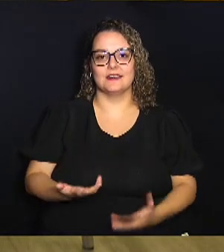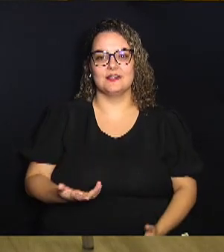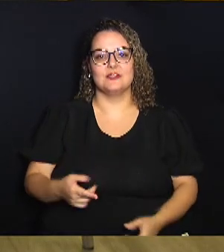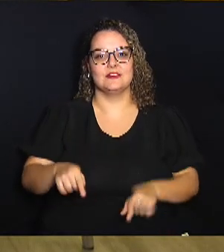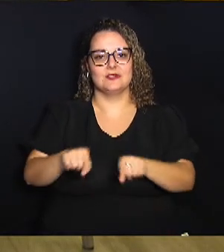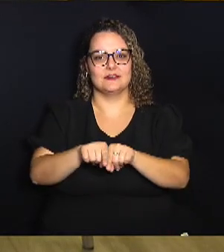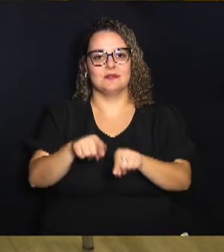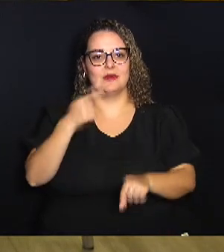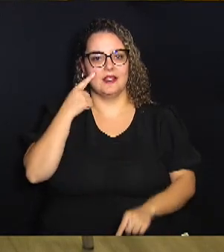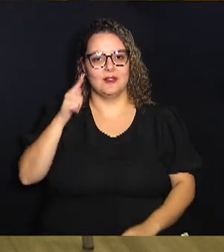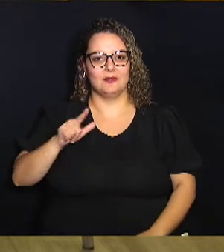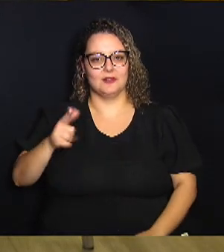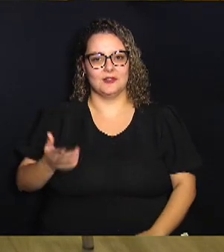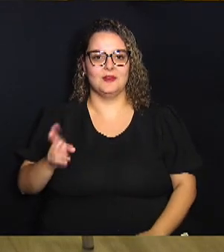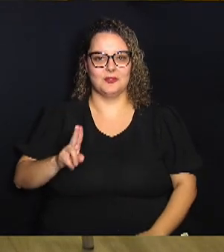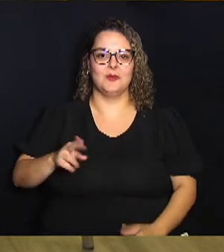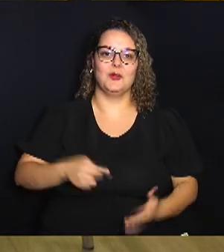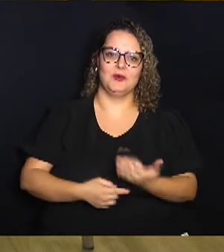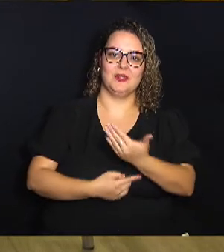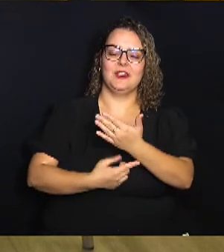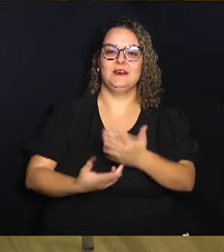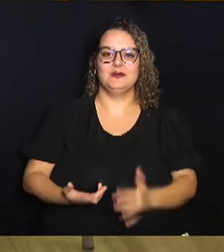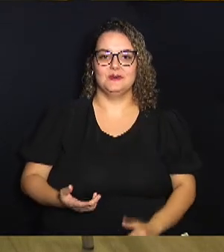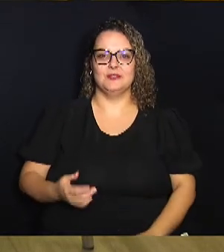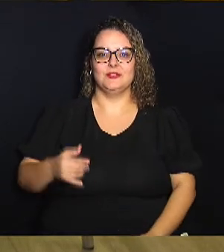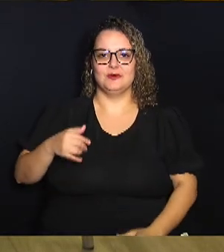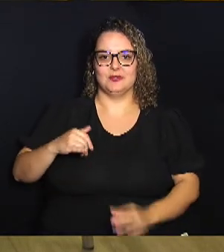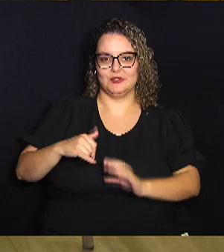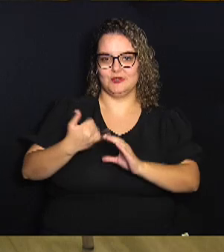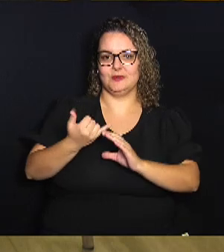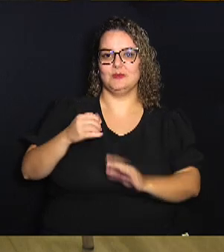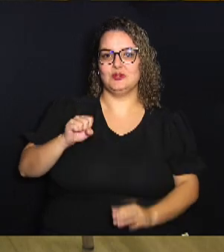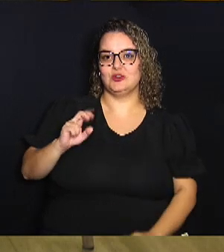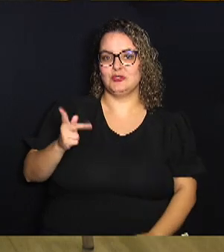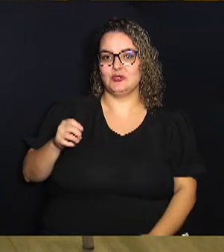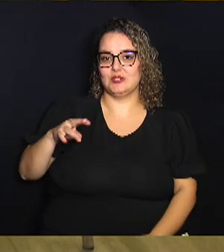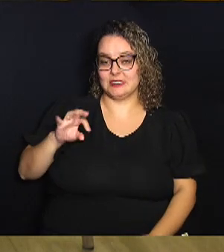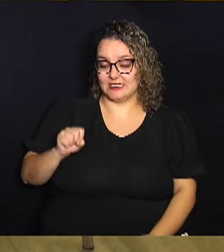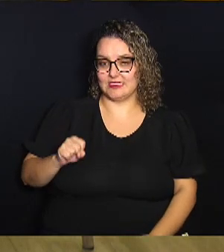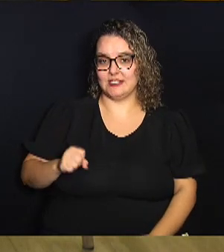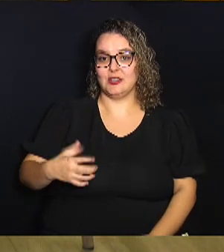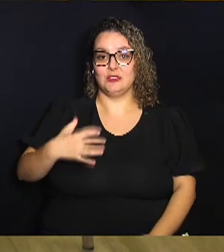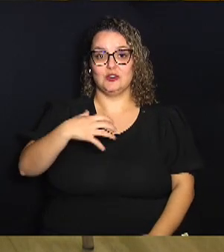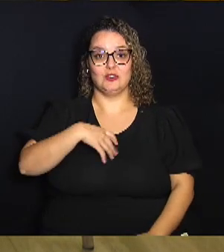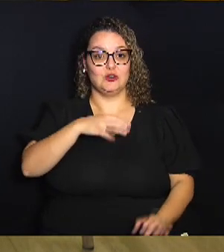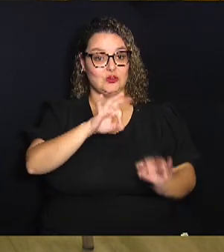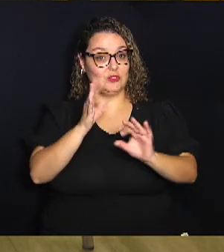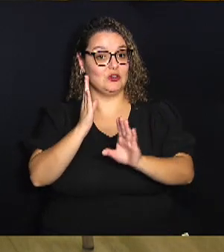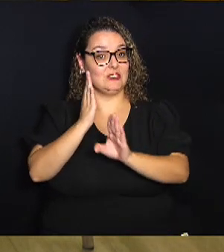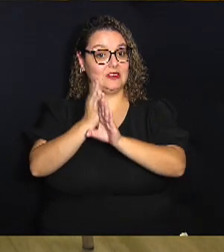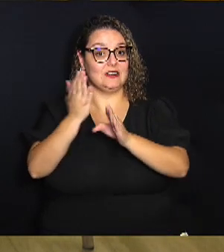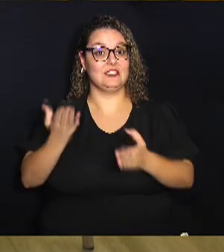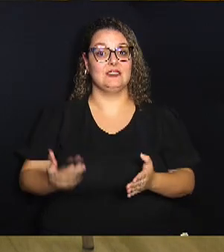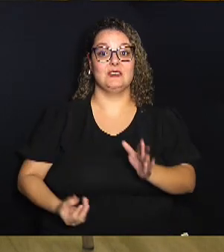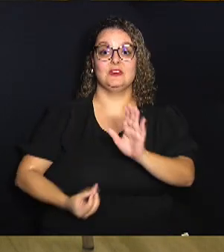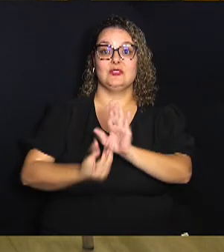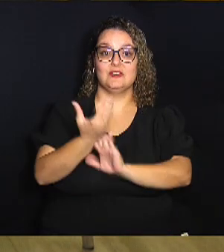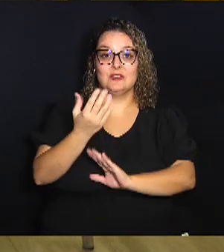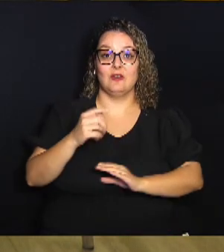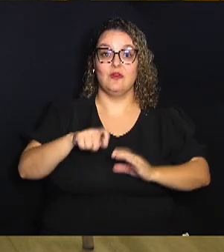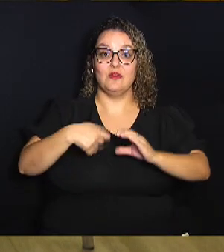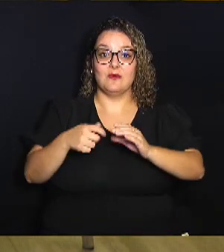inclusive, claro, utilizando tecnologia, olha, é o YouTube Shorts, que é um novo jeito de assistir, descobrir e criar